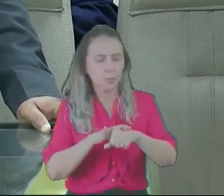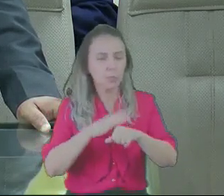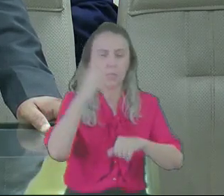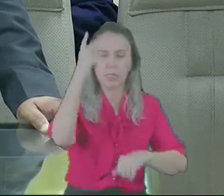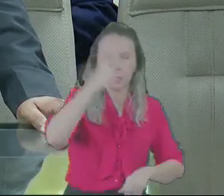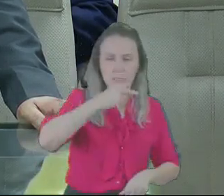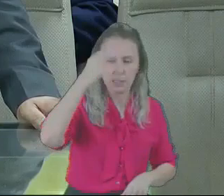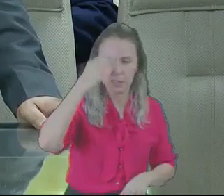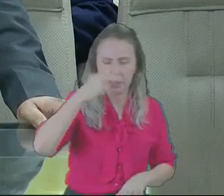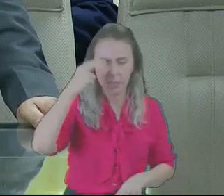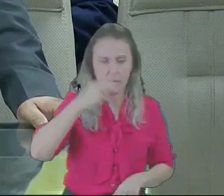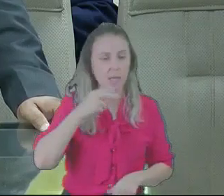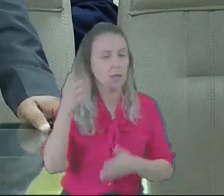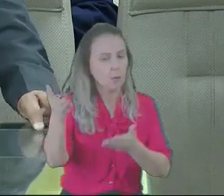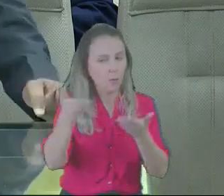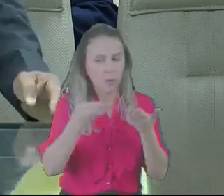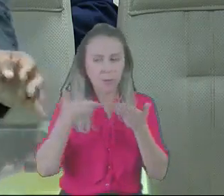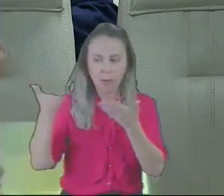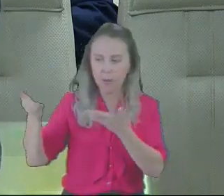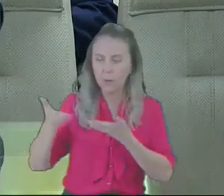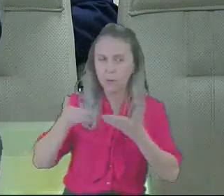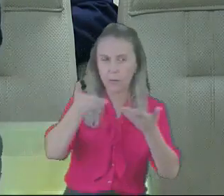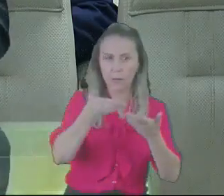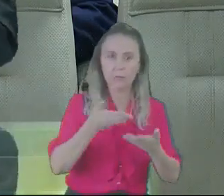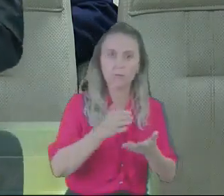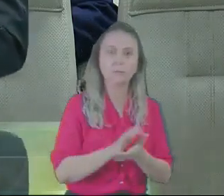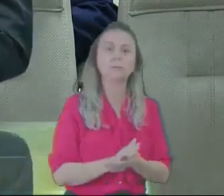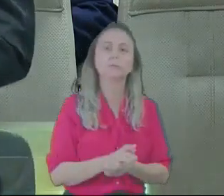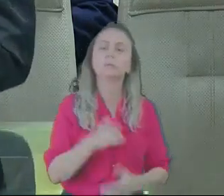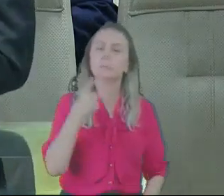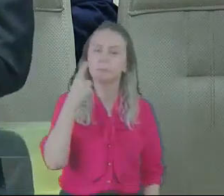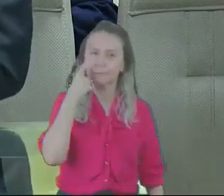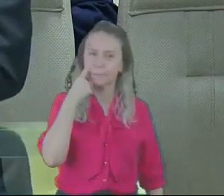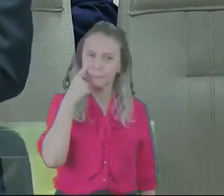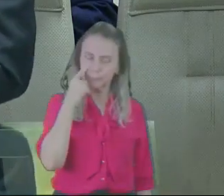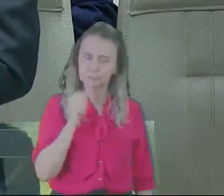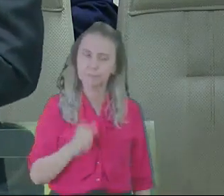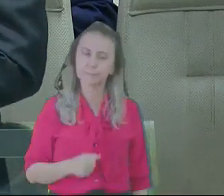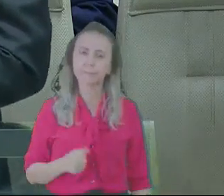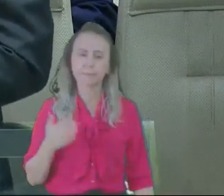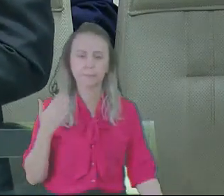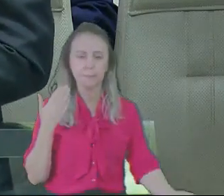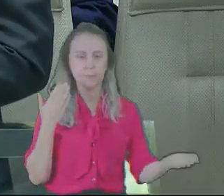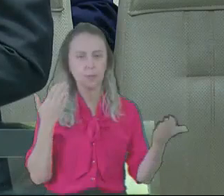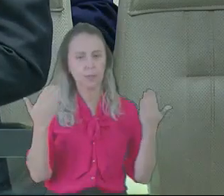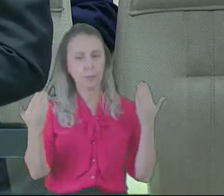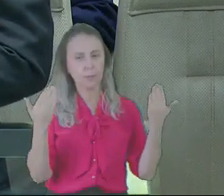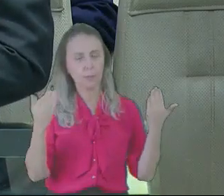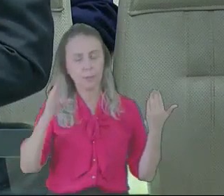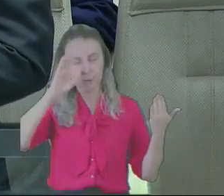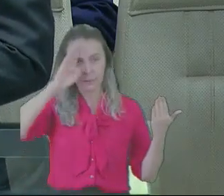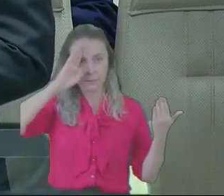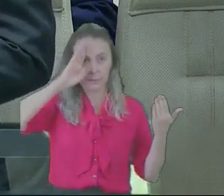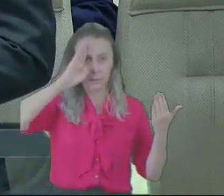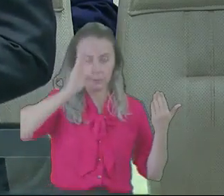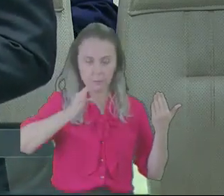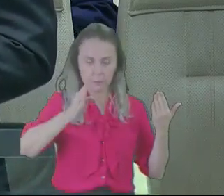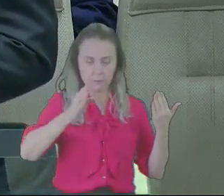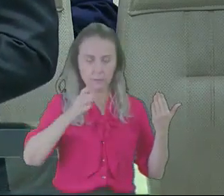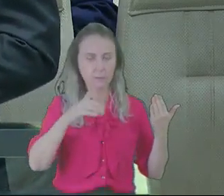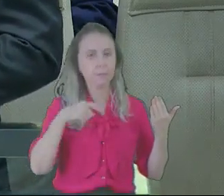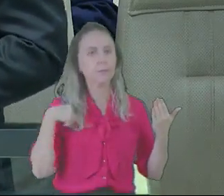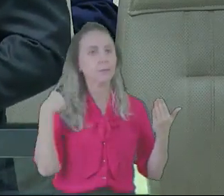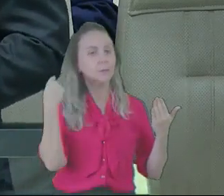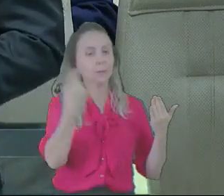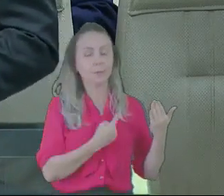cegos e os irmão já viram que dentro de uma analogia direta e nós estávamos nesta condição